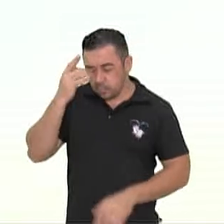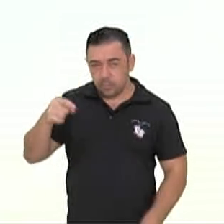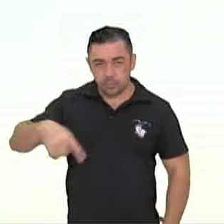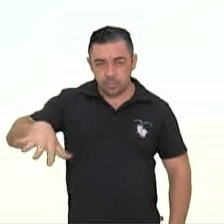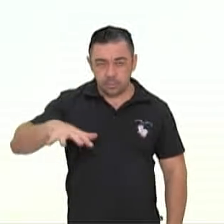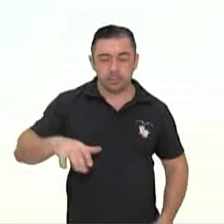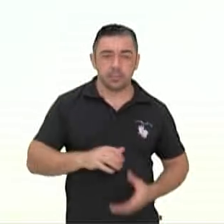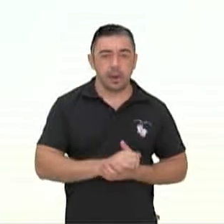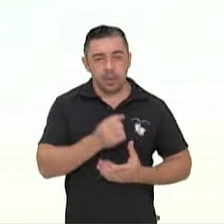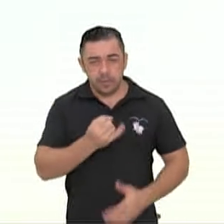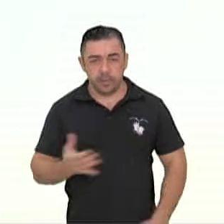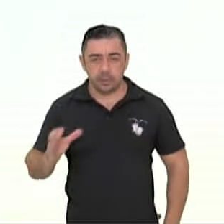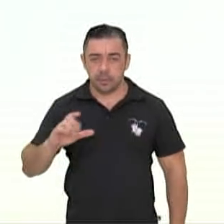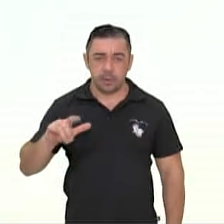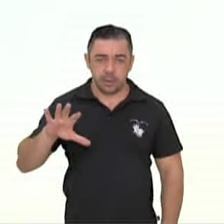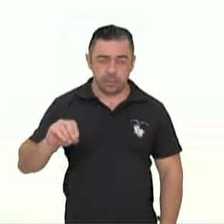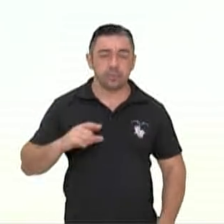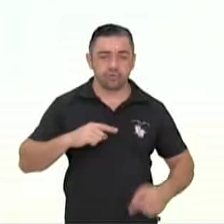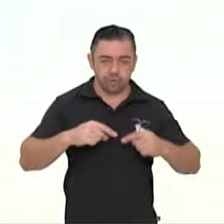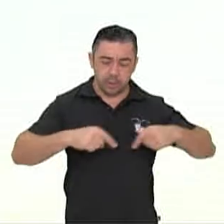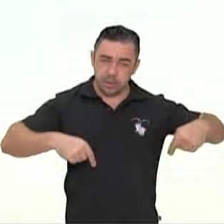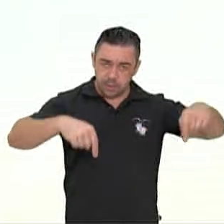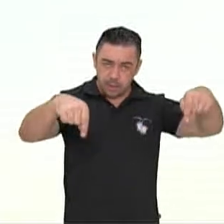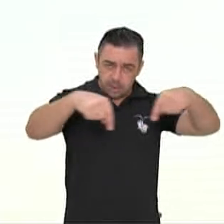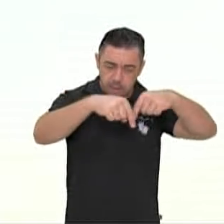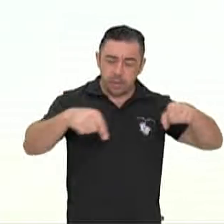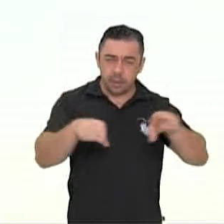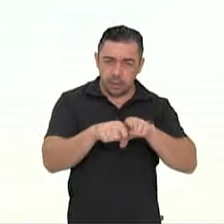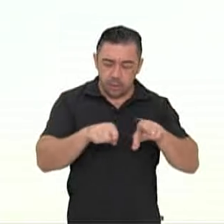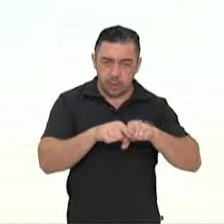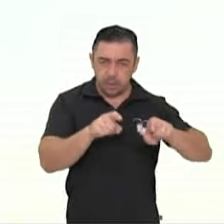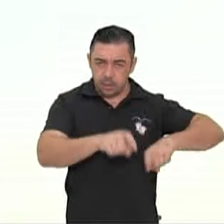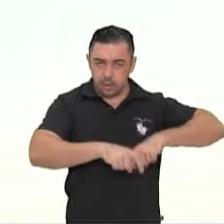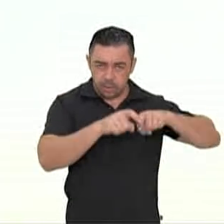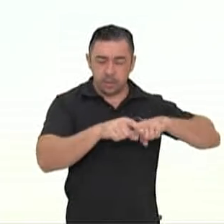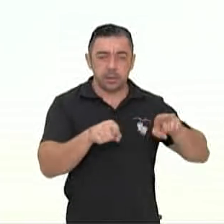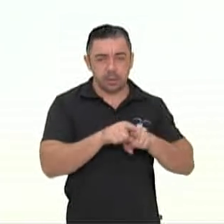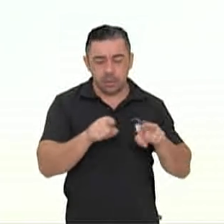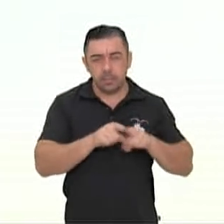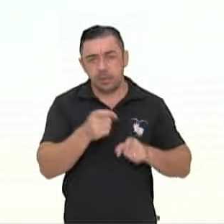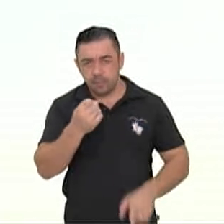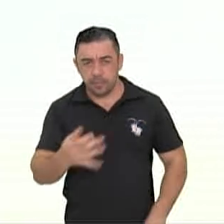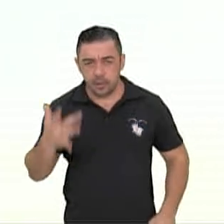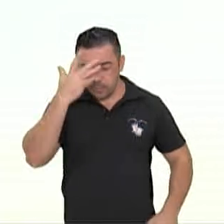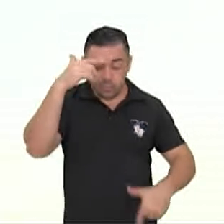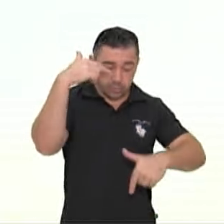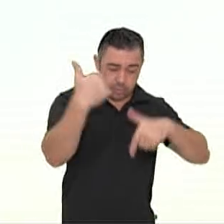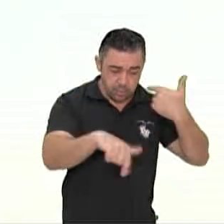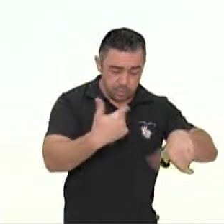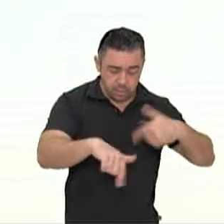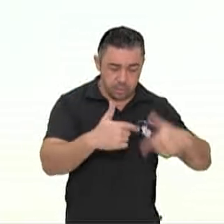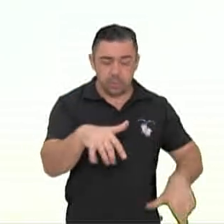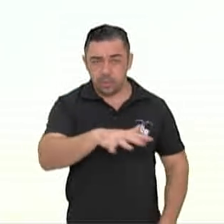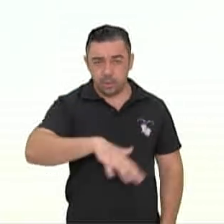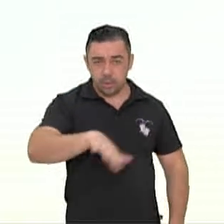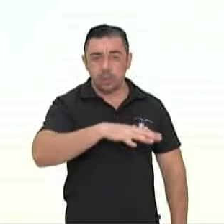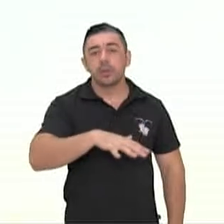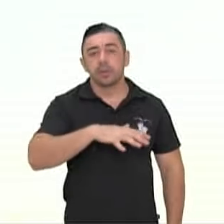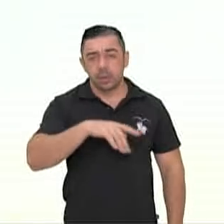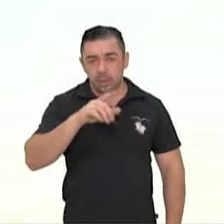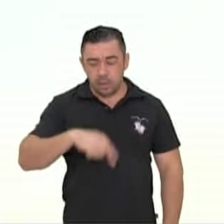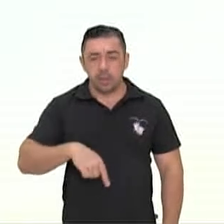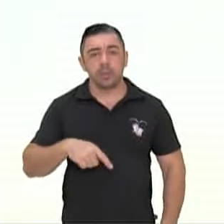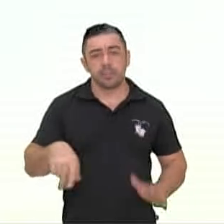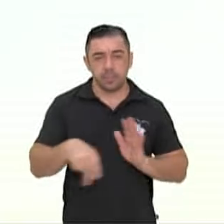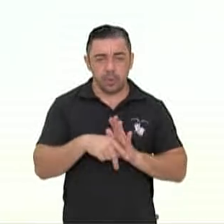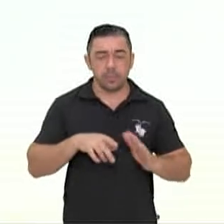Muitos clérigos possuíam grandes extensões de terras e por centenas e até milhares de camponeses, né? Trabalhar por camponeses